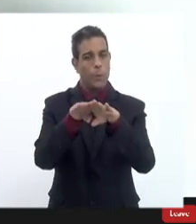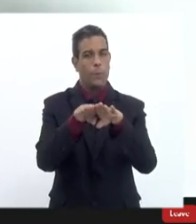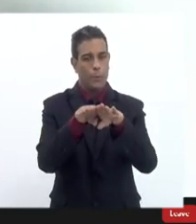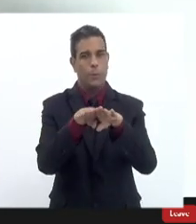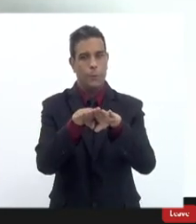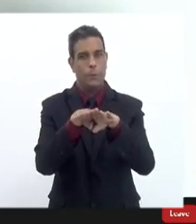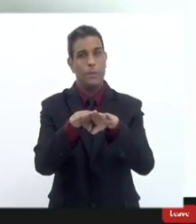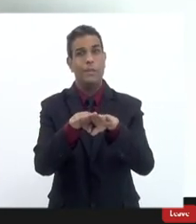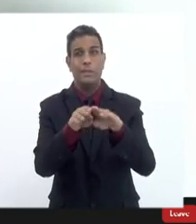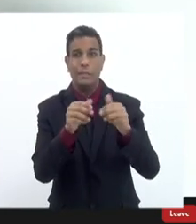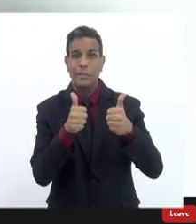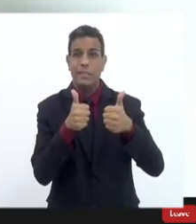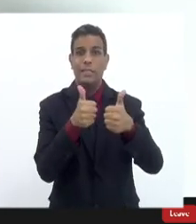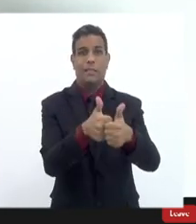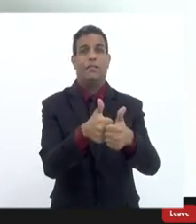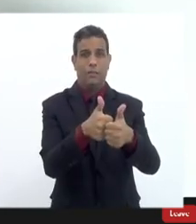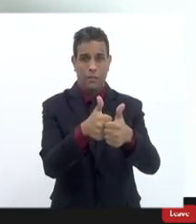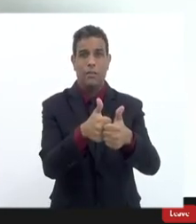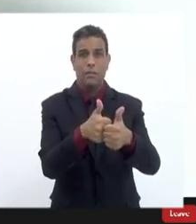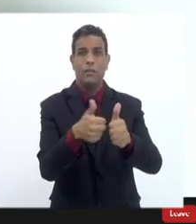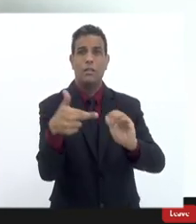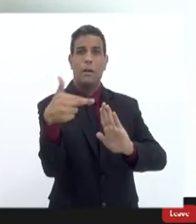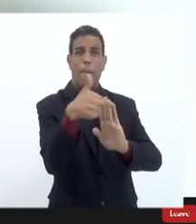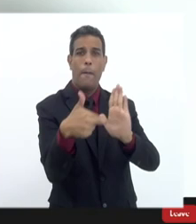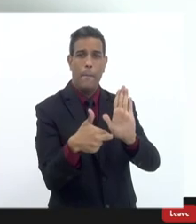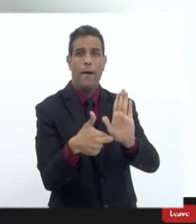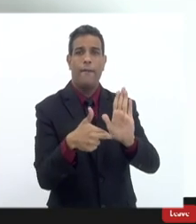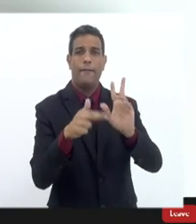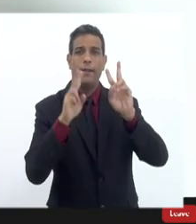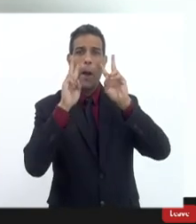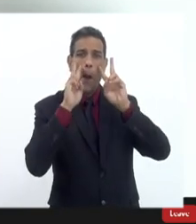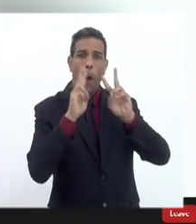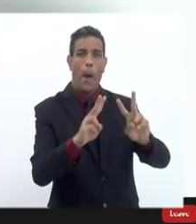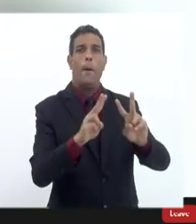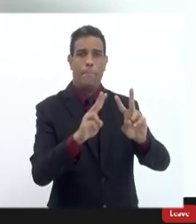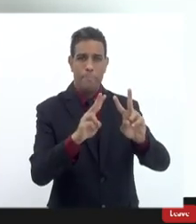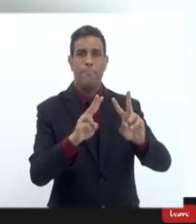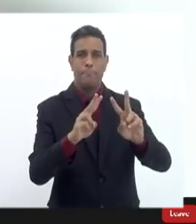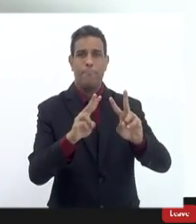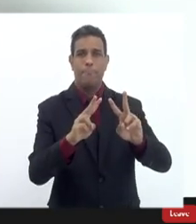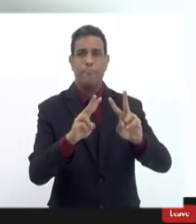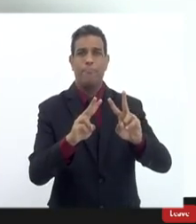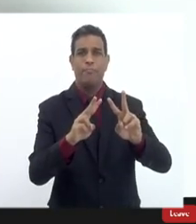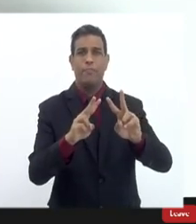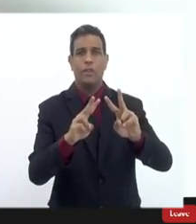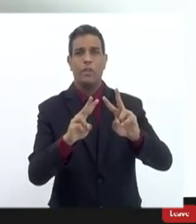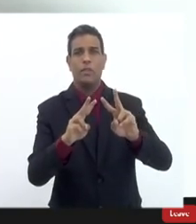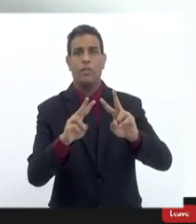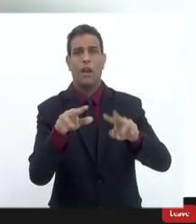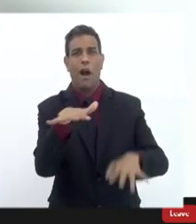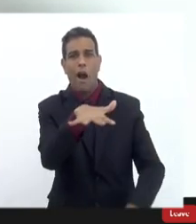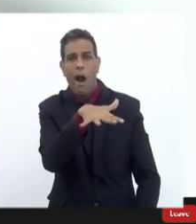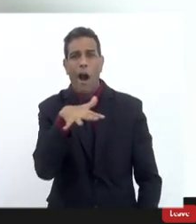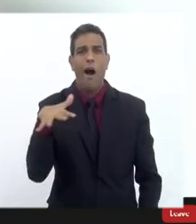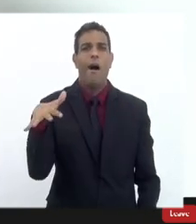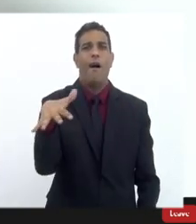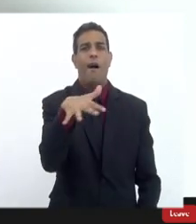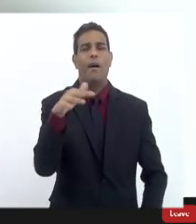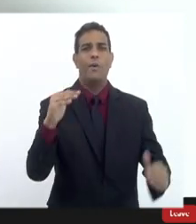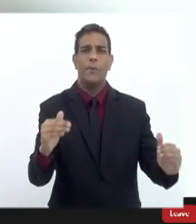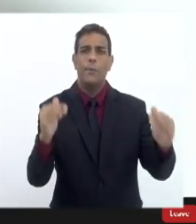e o cumprimento integral dos protocolos reconhecidos pelas autoridades sanitárias, como aqueles aptos,